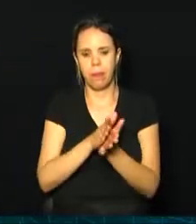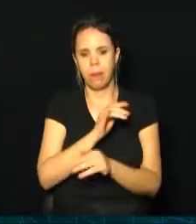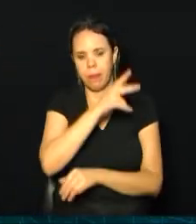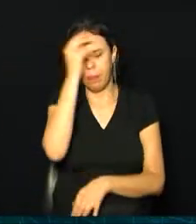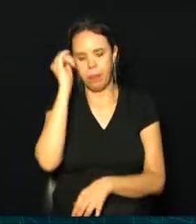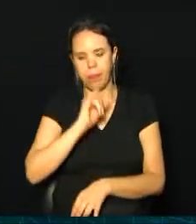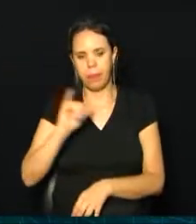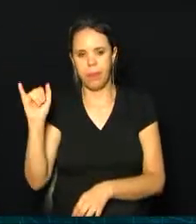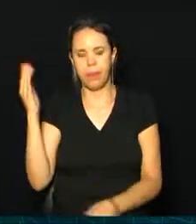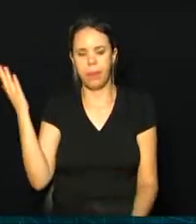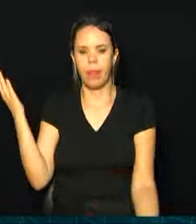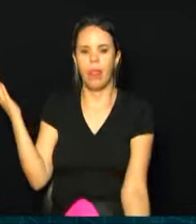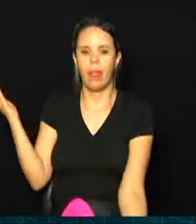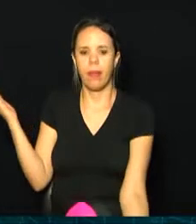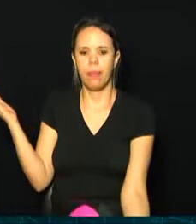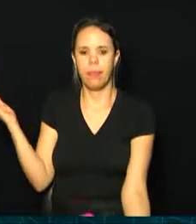Prefeitura, soma